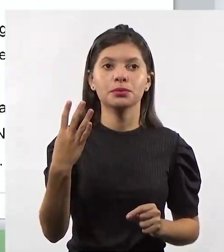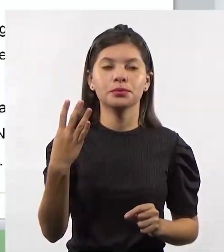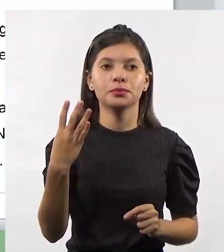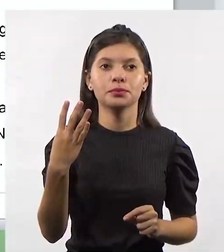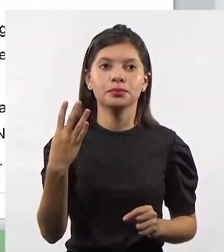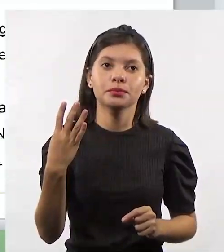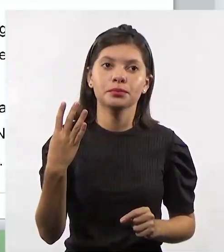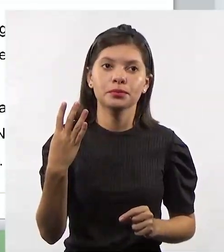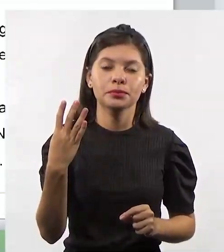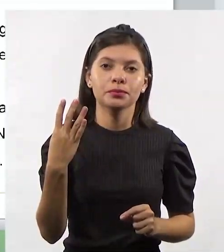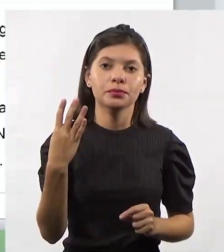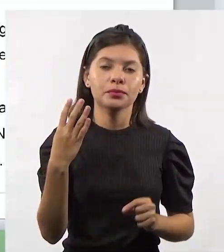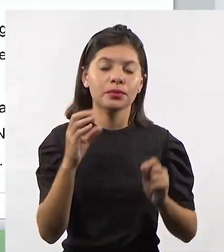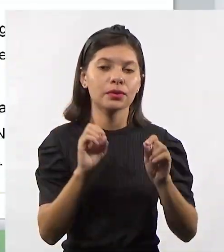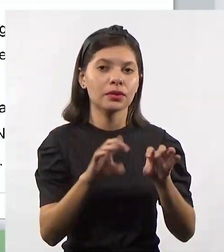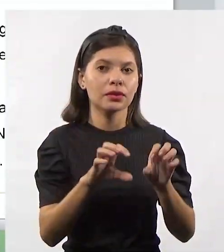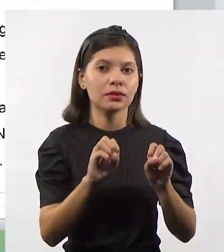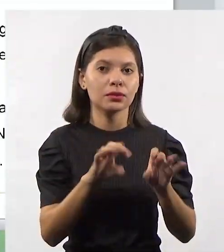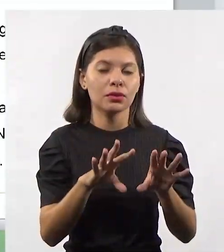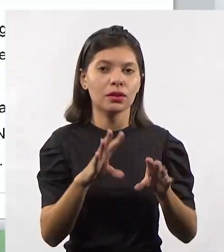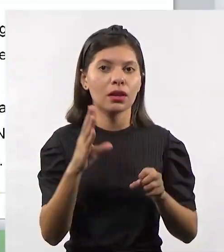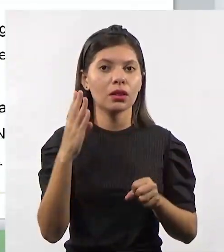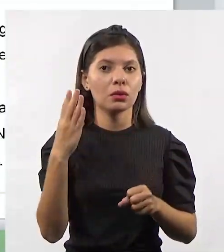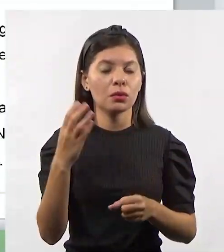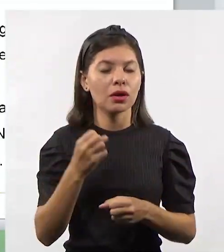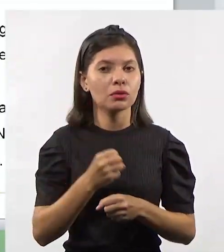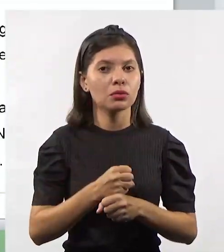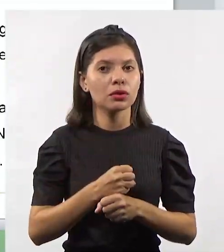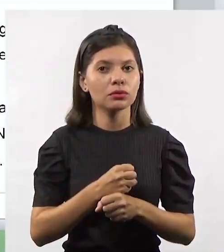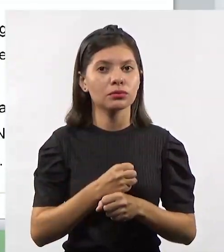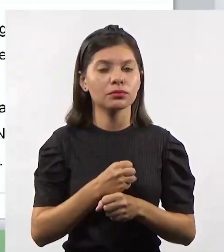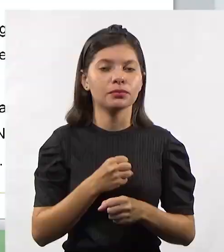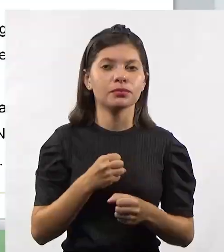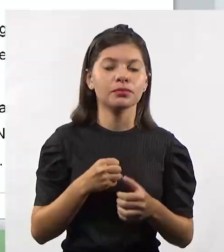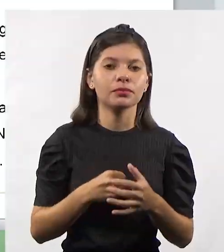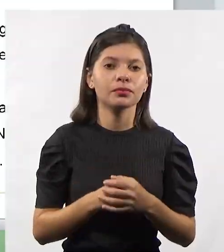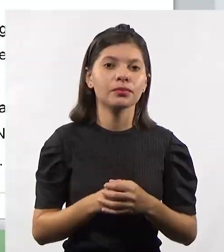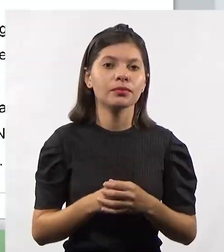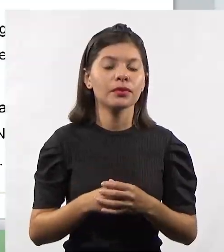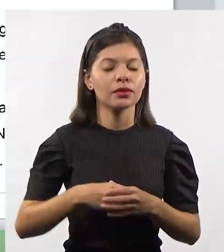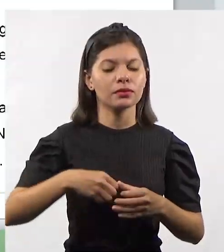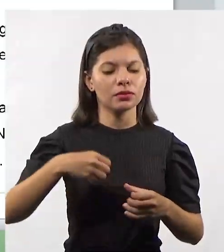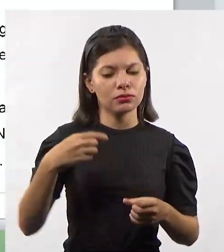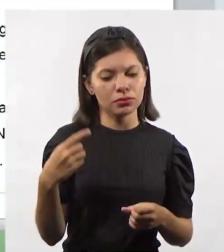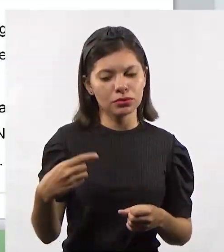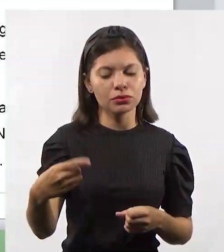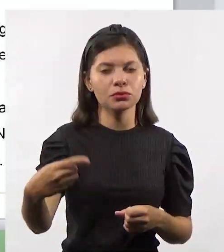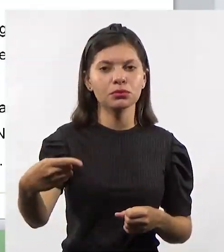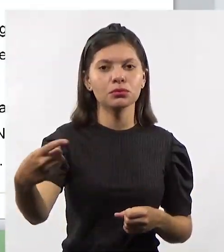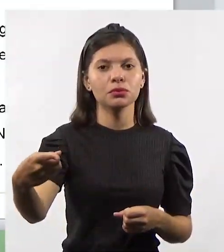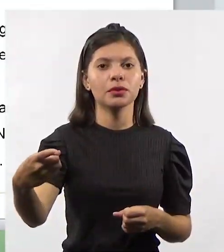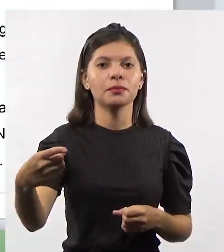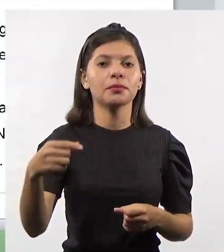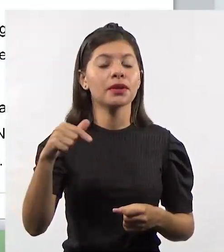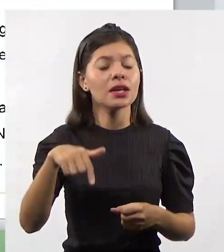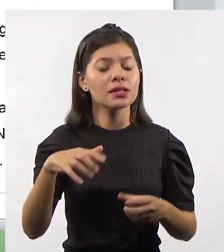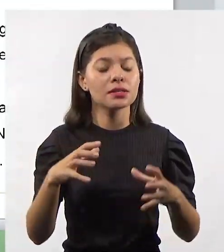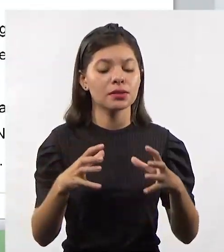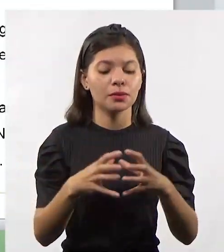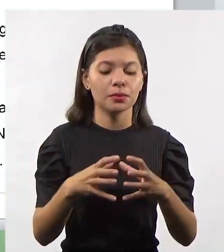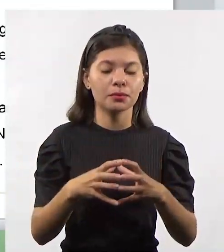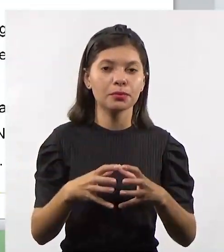no quarto ano por exemplo né E aí o que mais tá esse né você continua Este